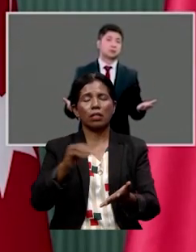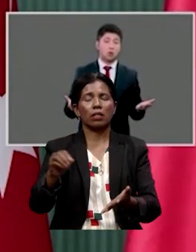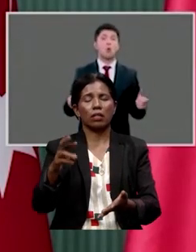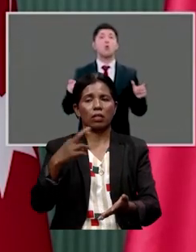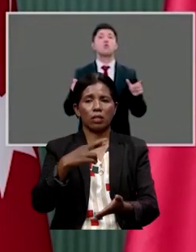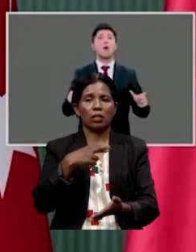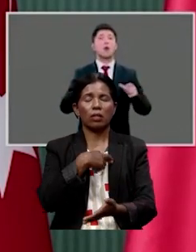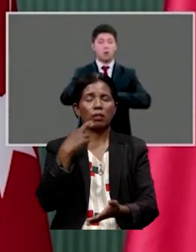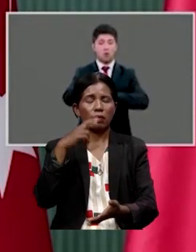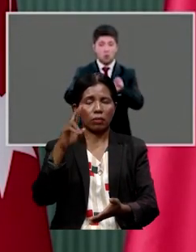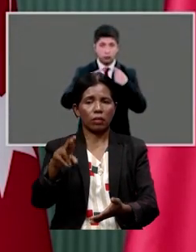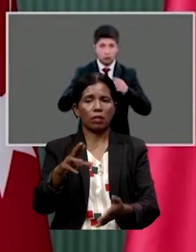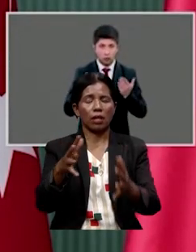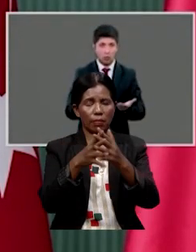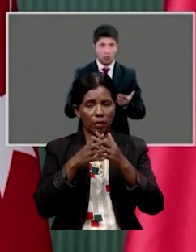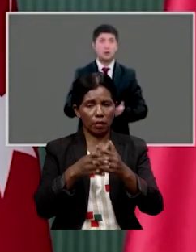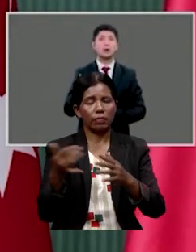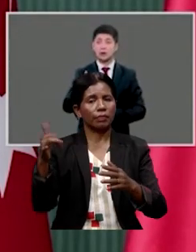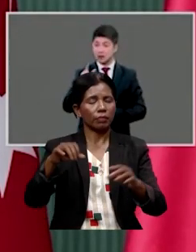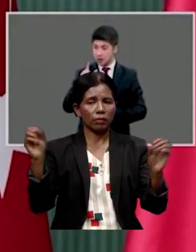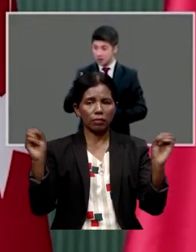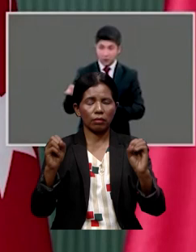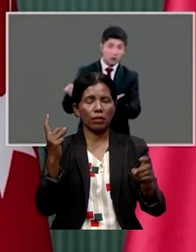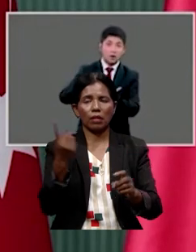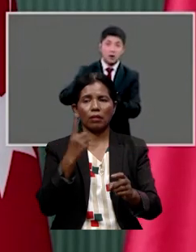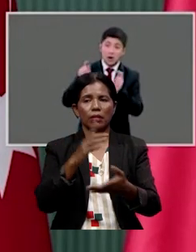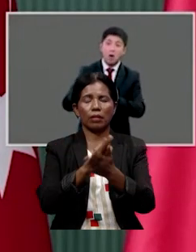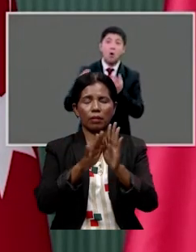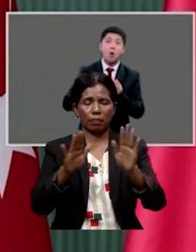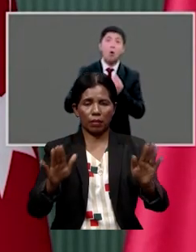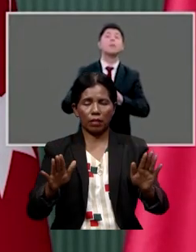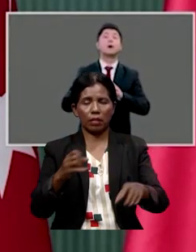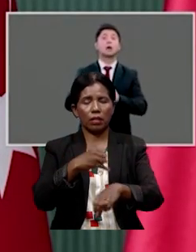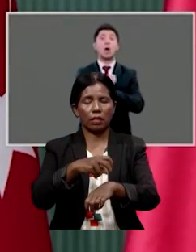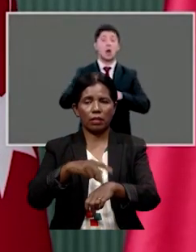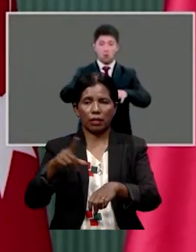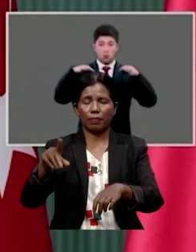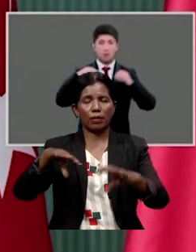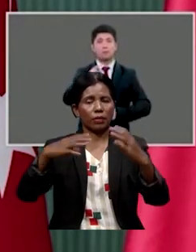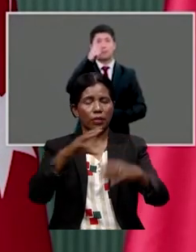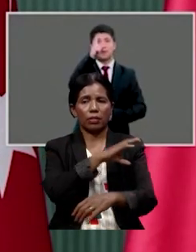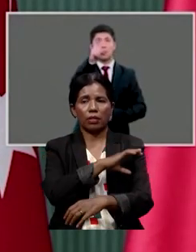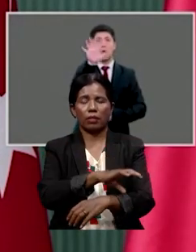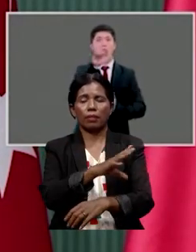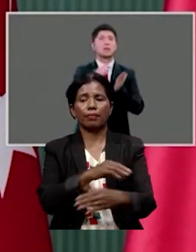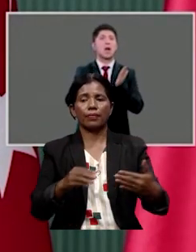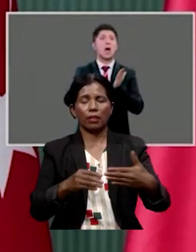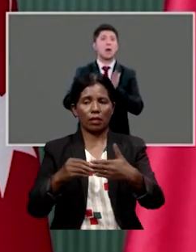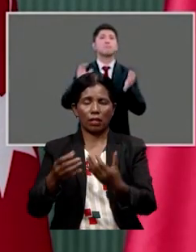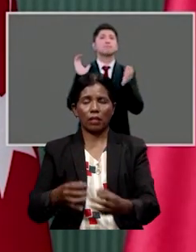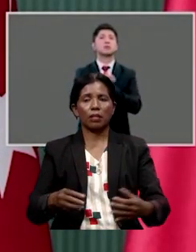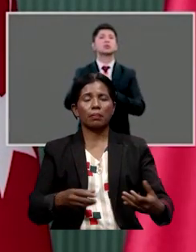Unidos da América. Significa sire la consegue manter paz internacional. Conselho de Segurança maca órgão único